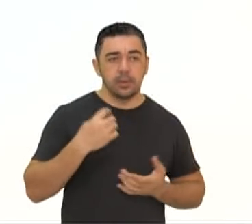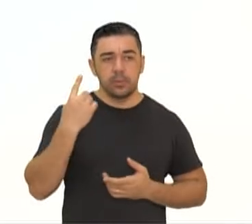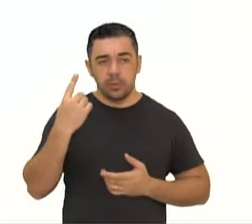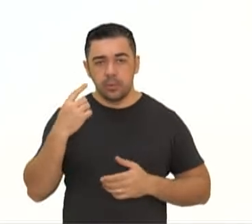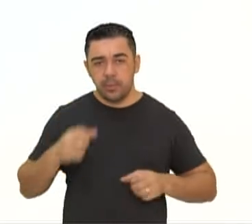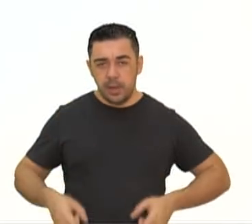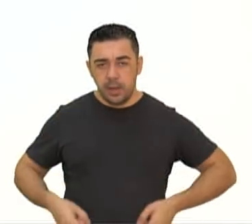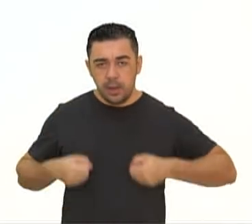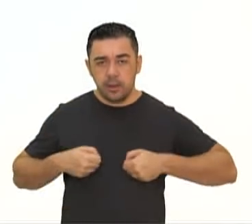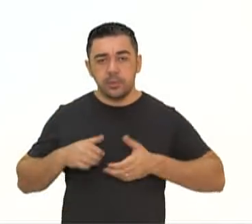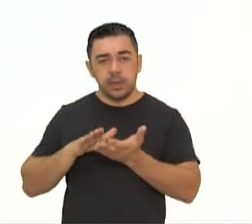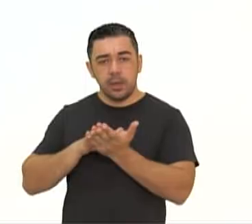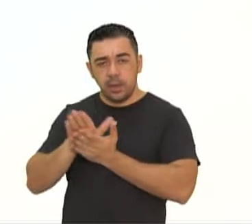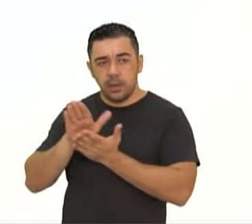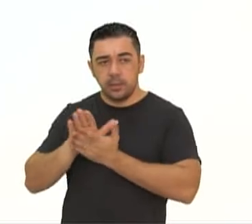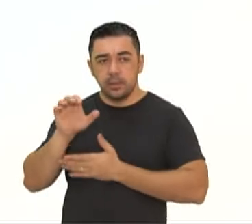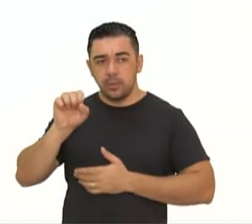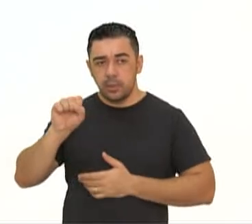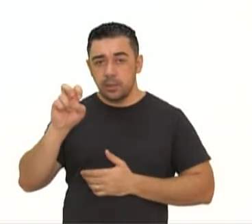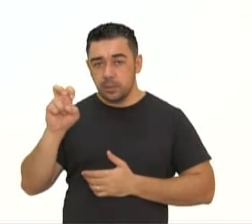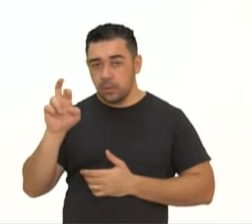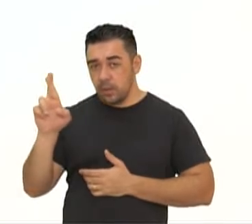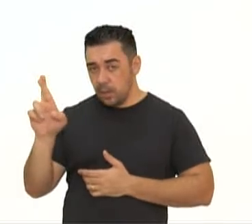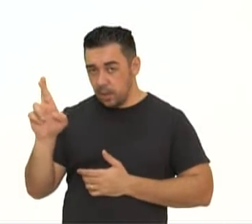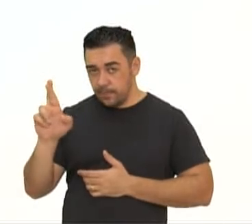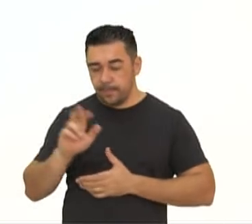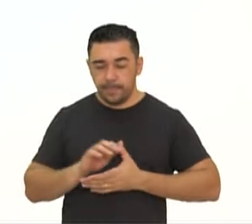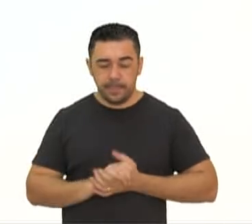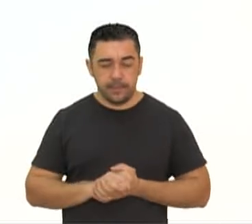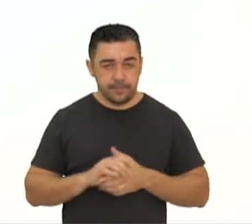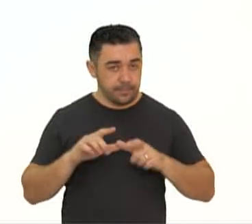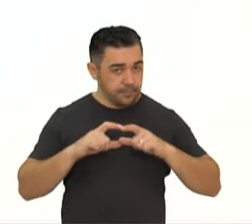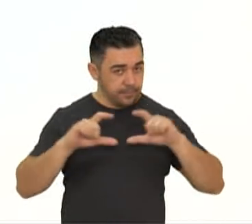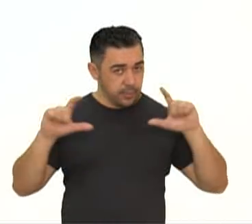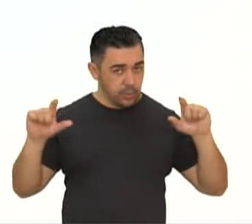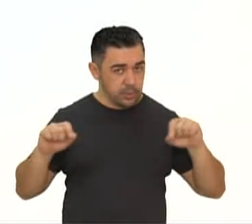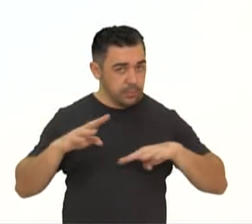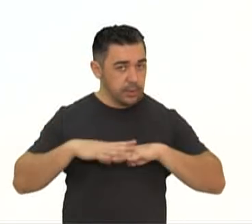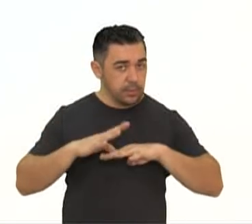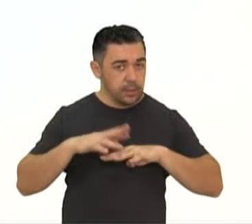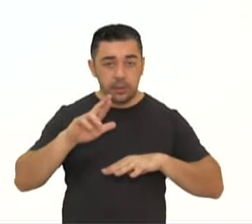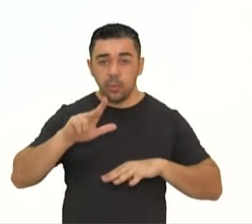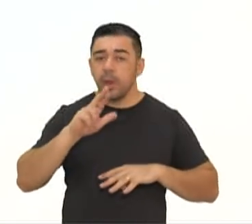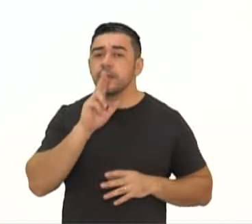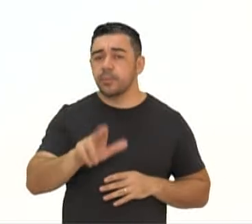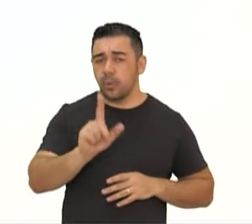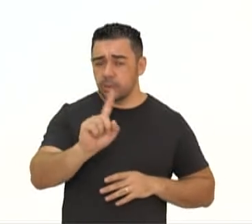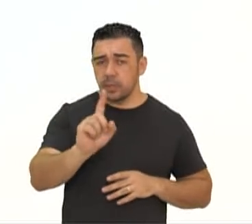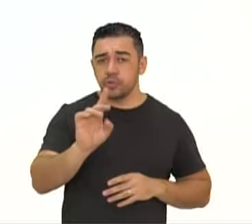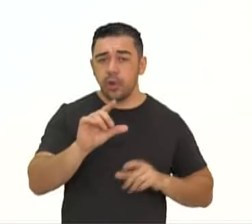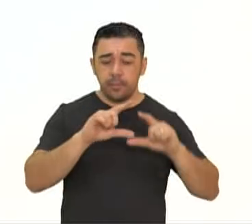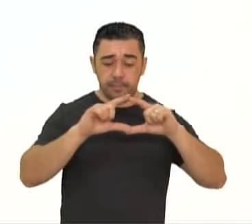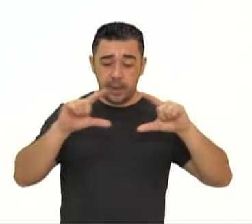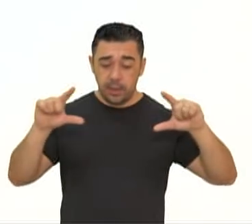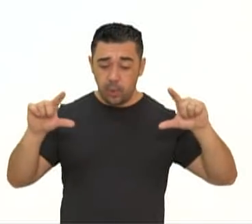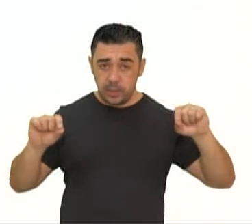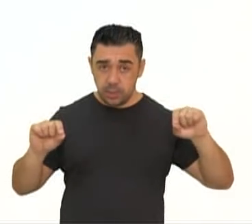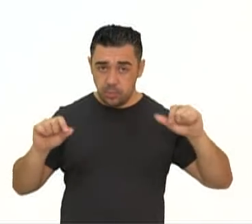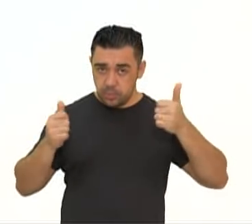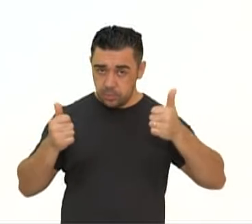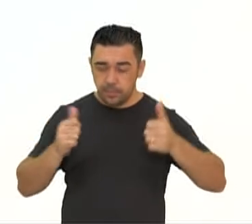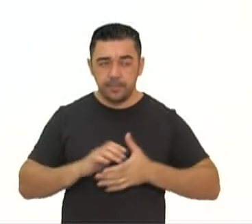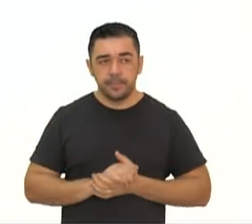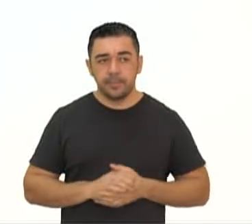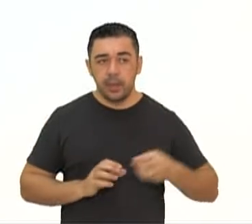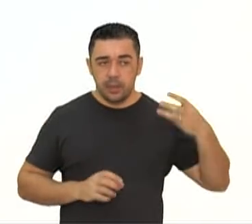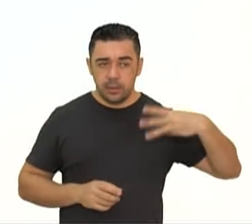85. Uma sentença matemática que represente essa situação. Você não vai resolver, você só vai representar. Na número 3, em